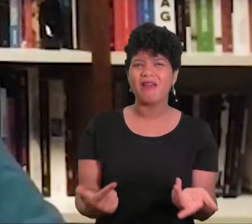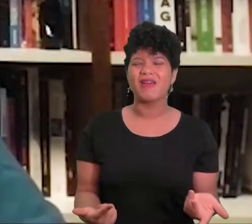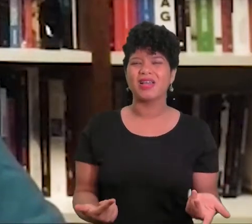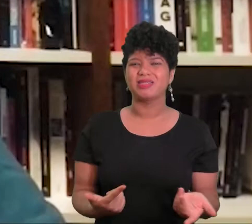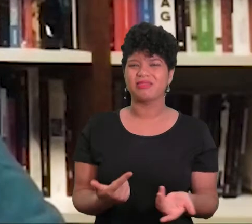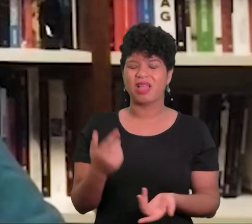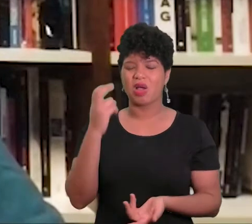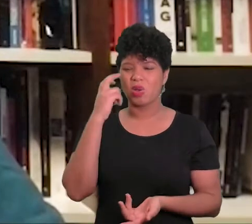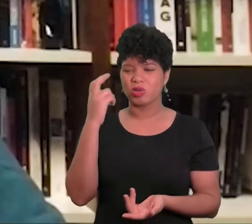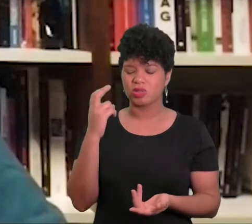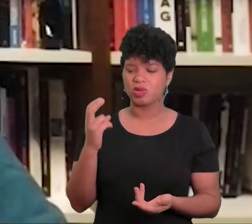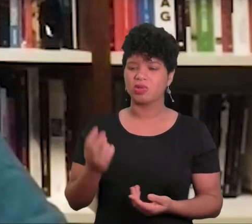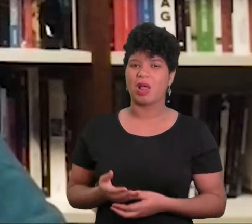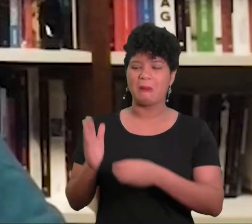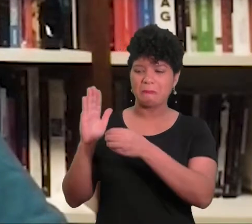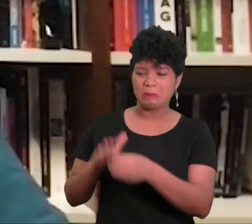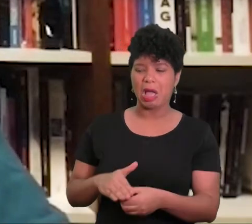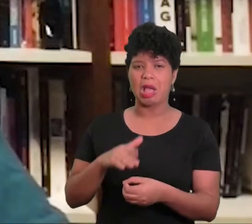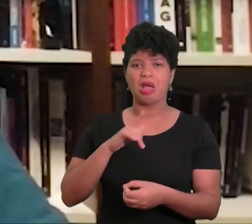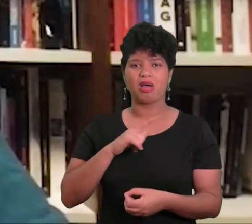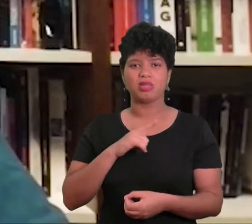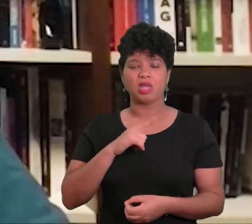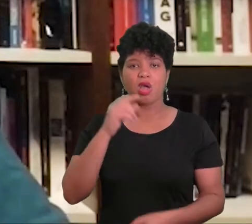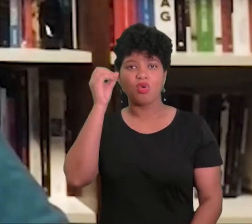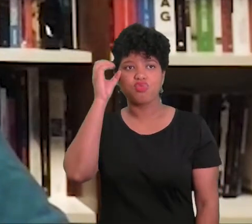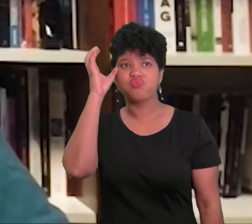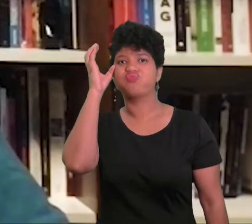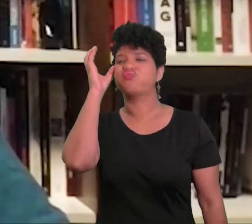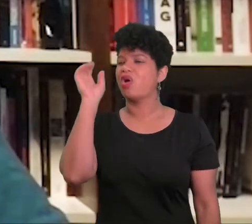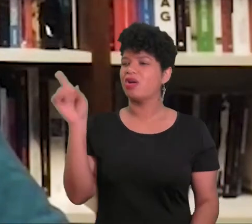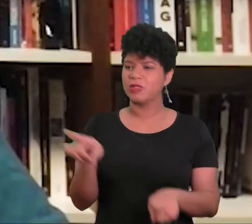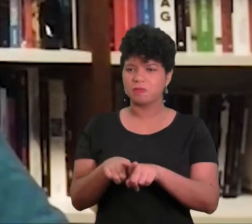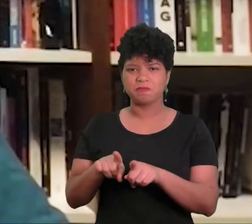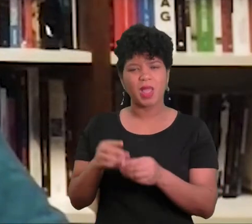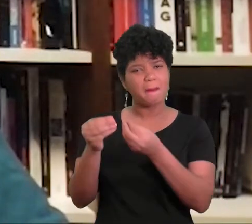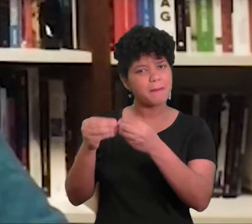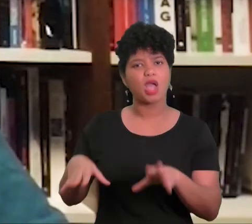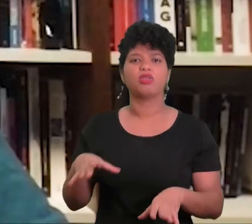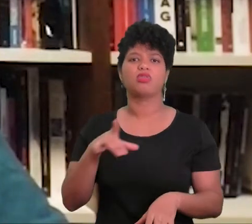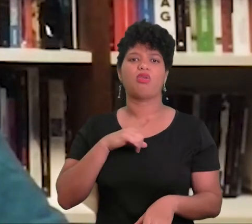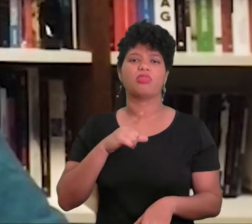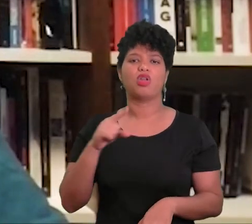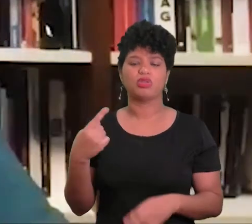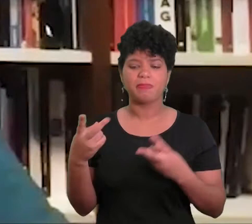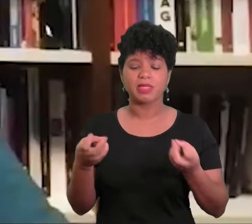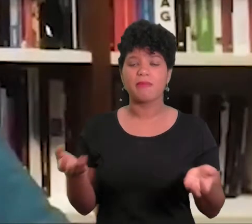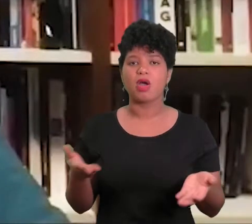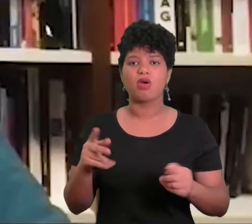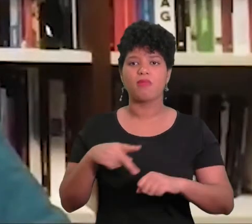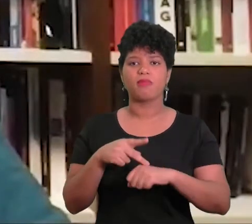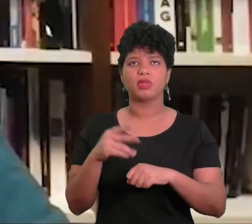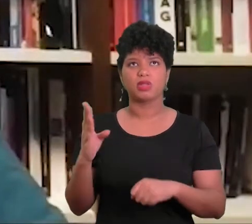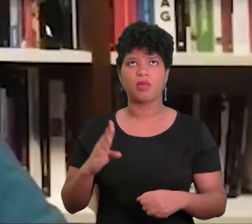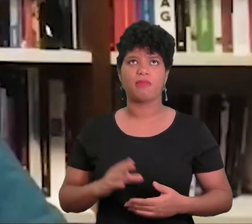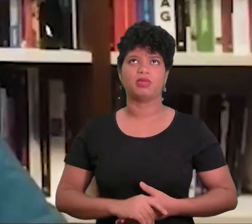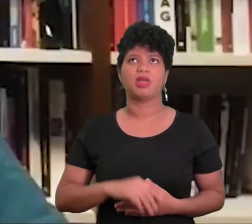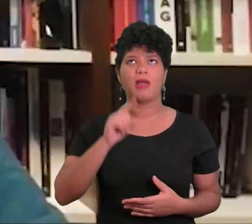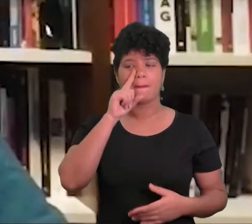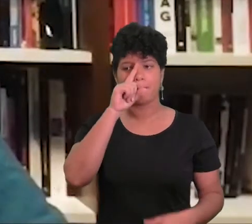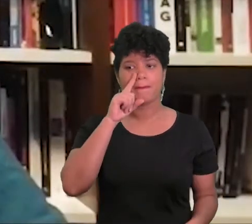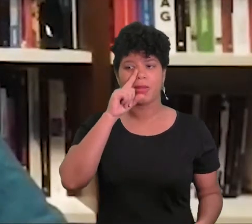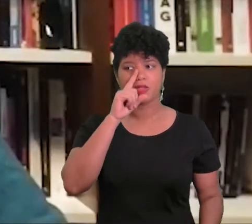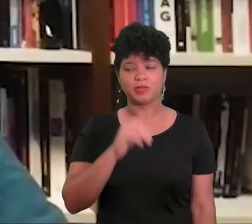cultura, ameaça ao conhecimento. Então, tudo isso, para nós, é sempre algo perigoso. E o